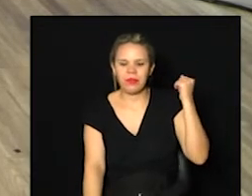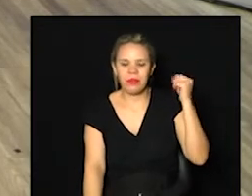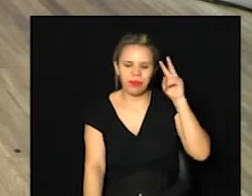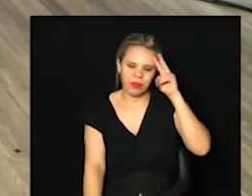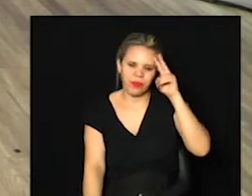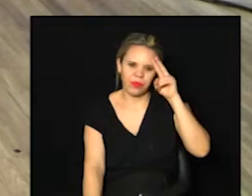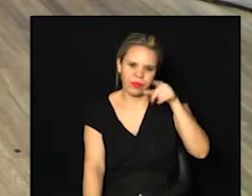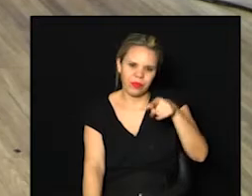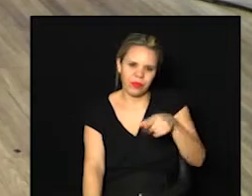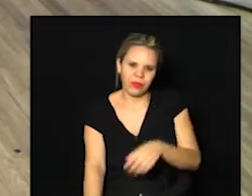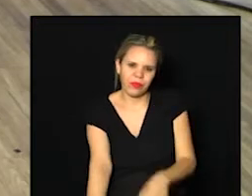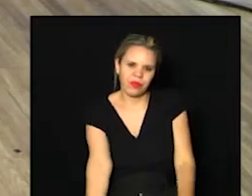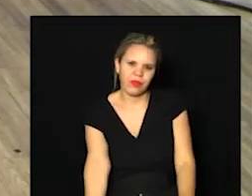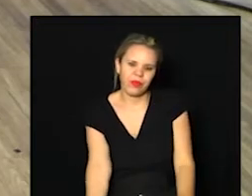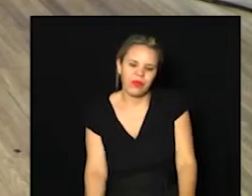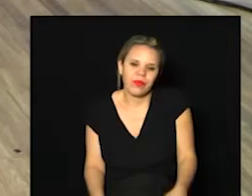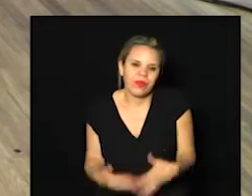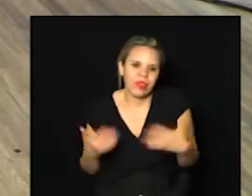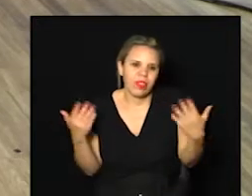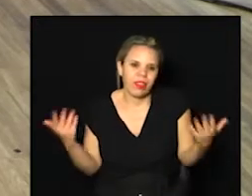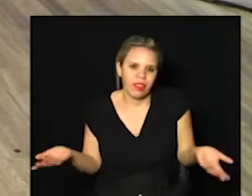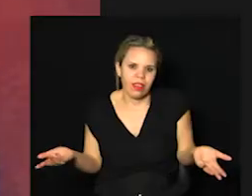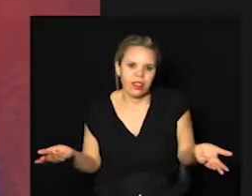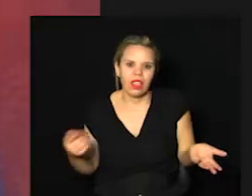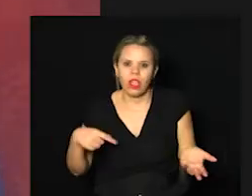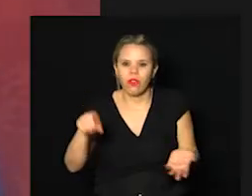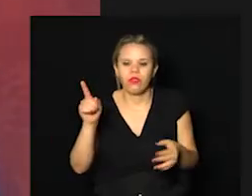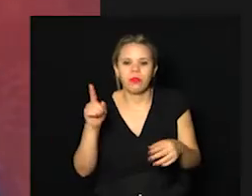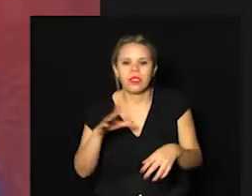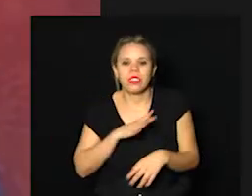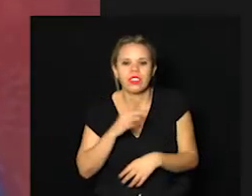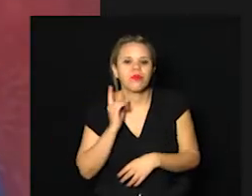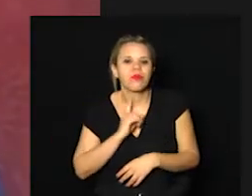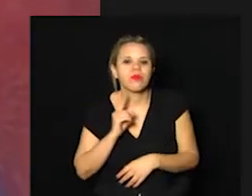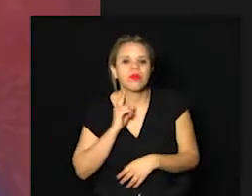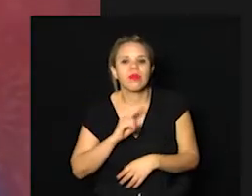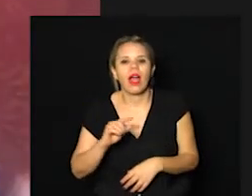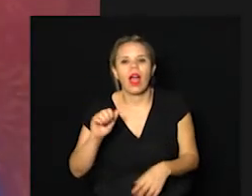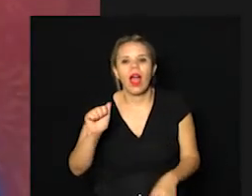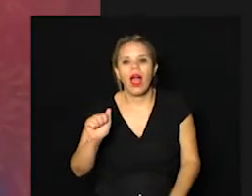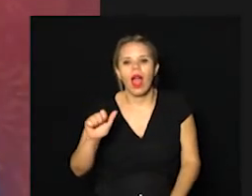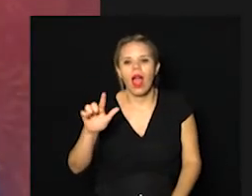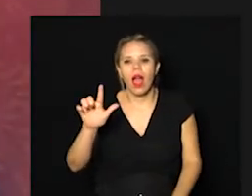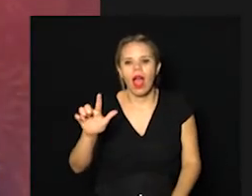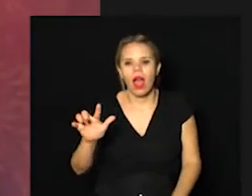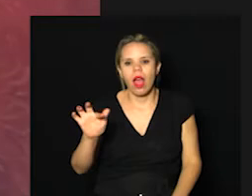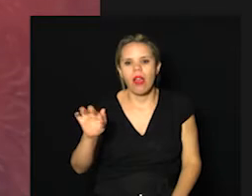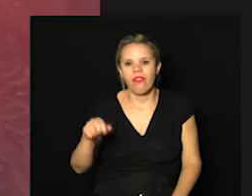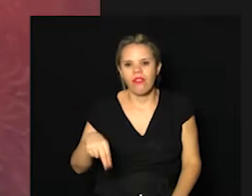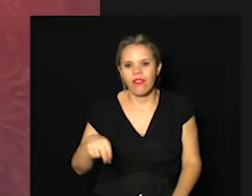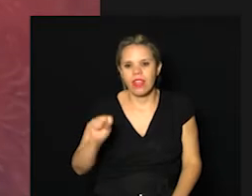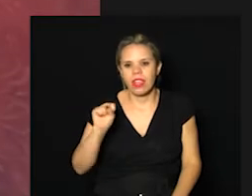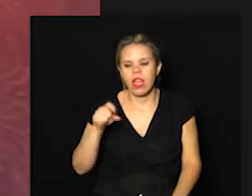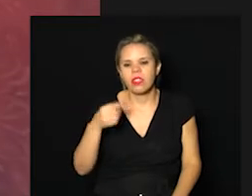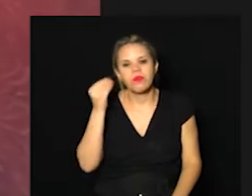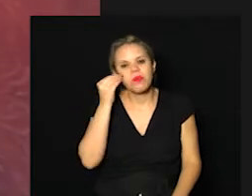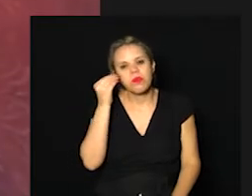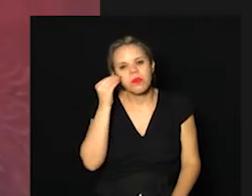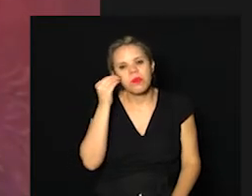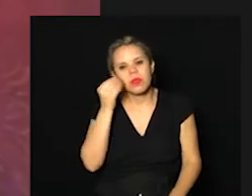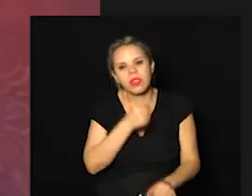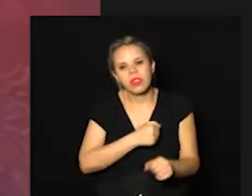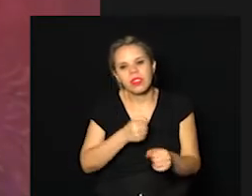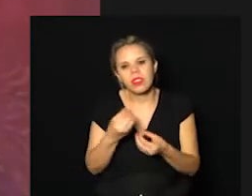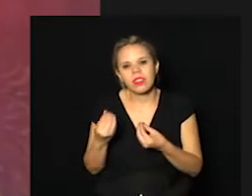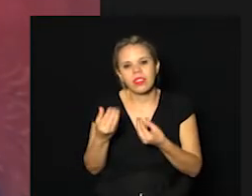lembro. Então, eu fui para Minas, eu fui para Alfenas e foi lá que eu experimentei essa receita e